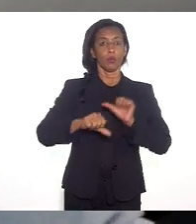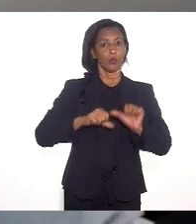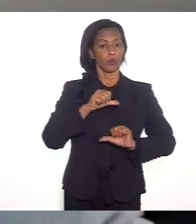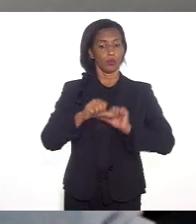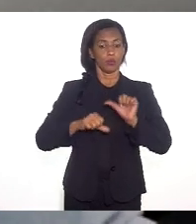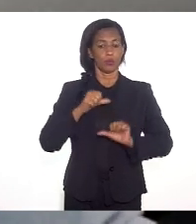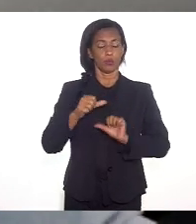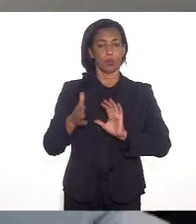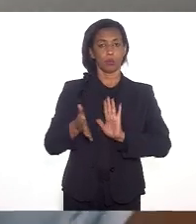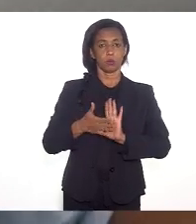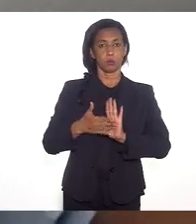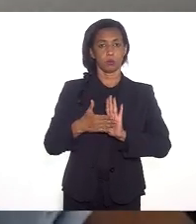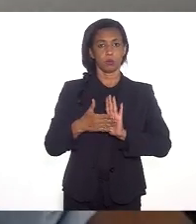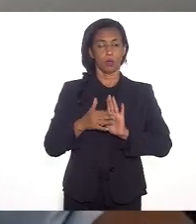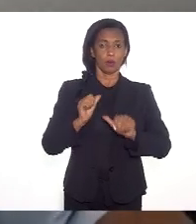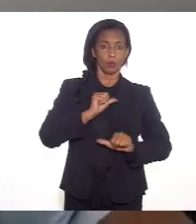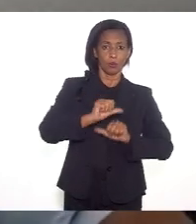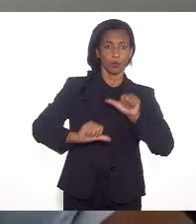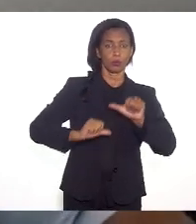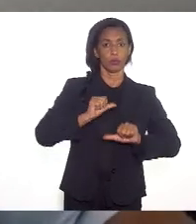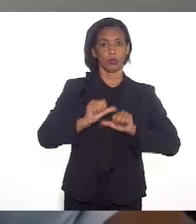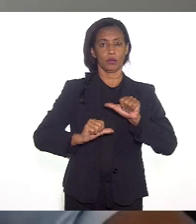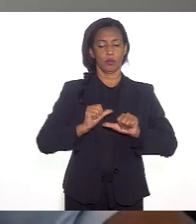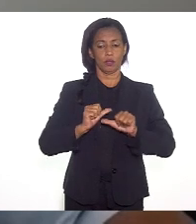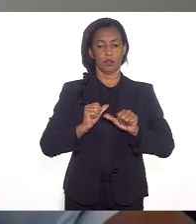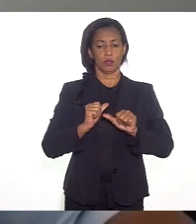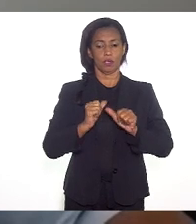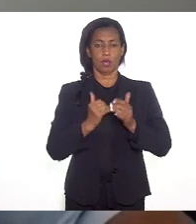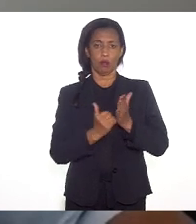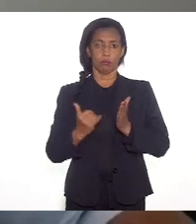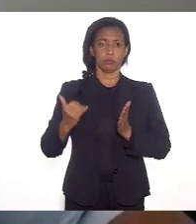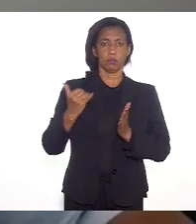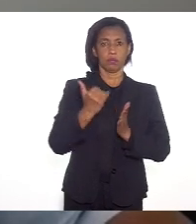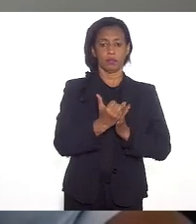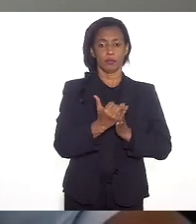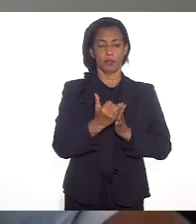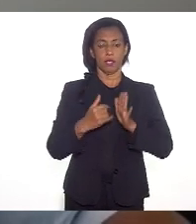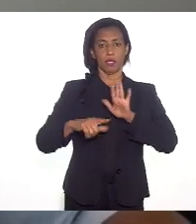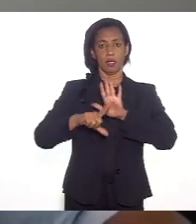ele proponha alteração, né? Alteração